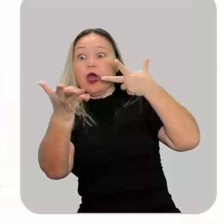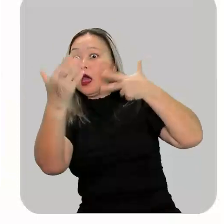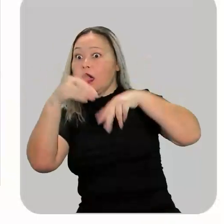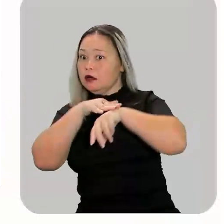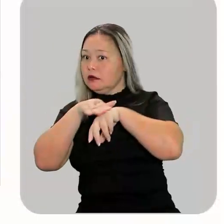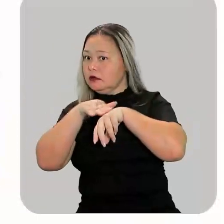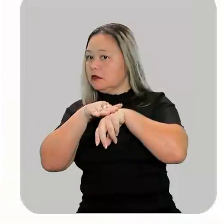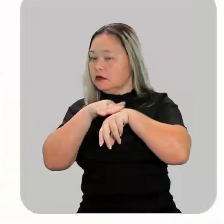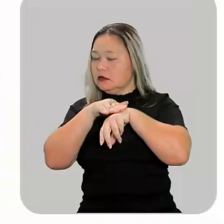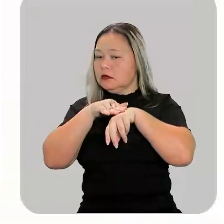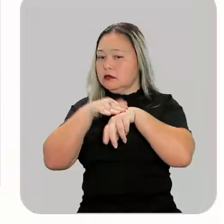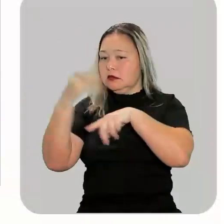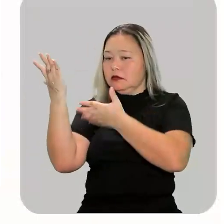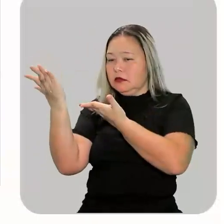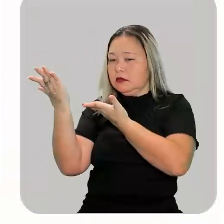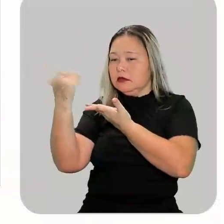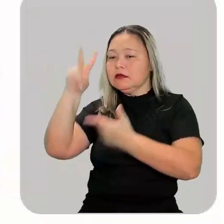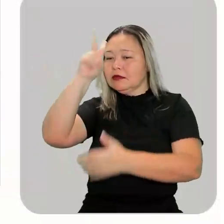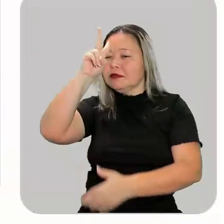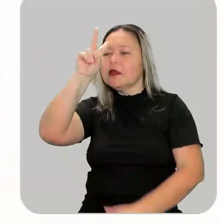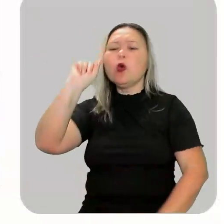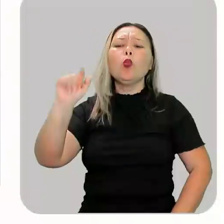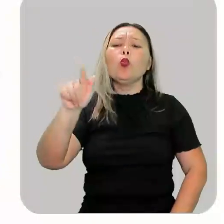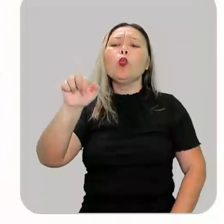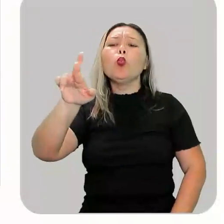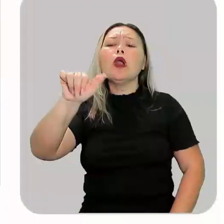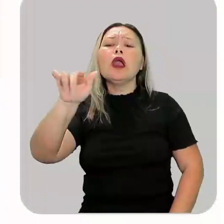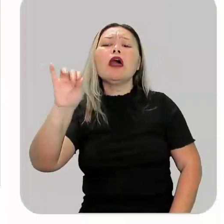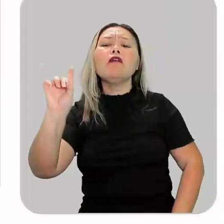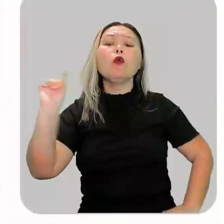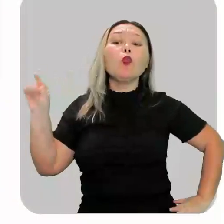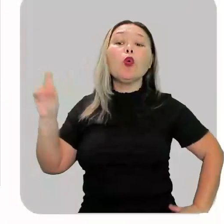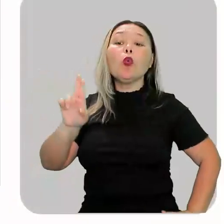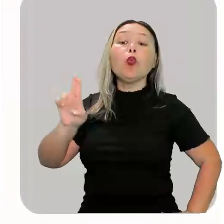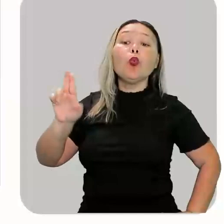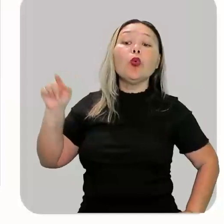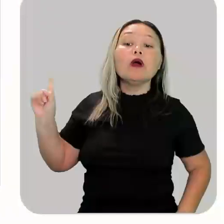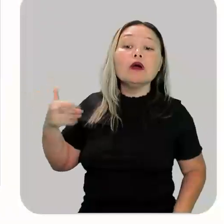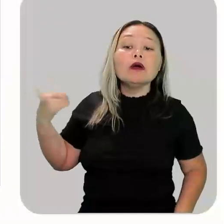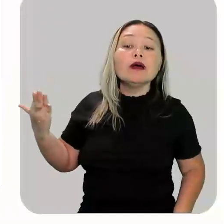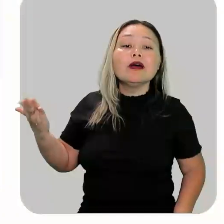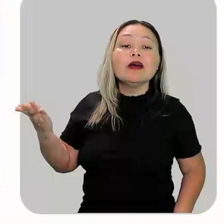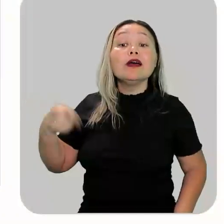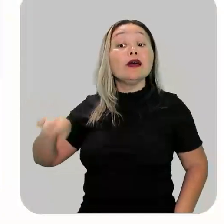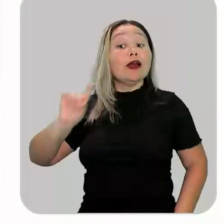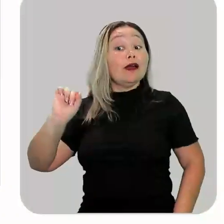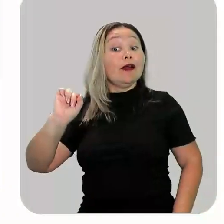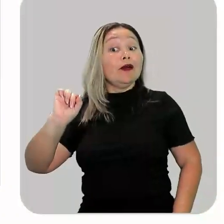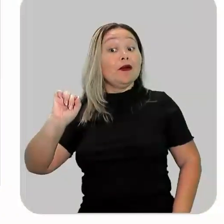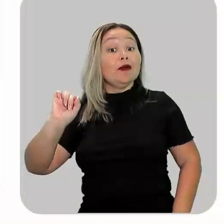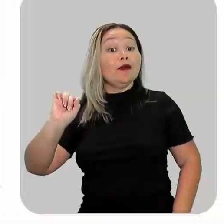sobre esse gráfico? Será que os meninos lembram de gráfico? Que gráfico é esse aí, hein? Esse gráfico aqui é um gráfico de...